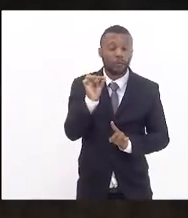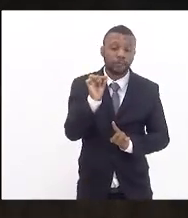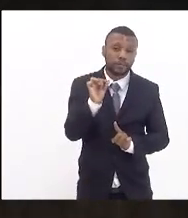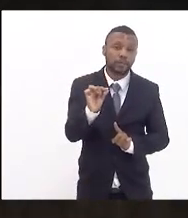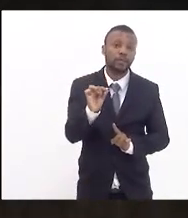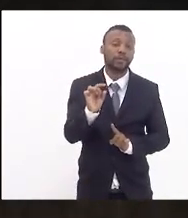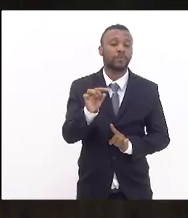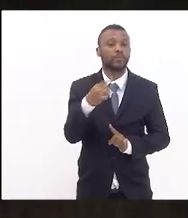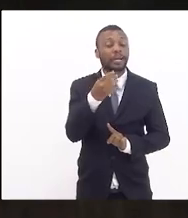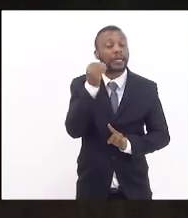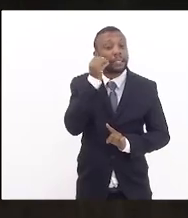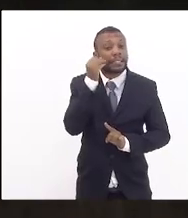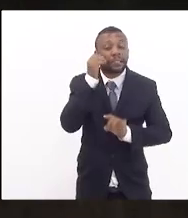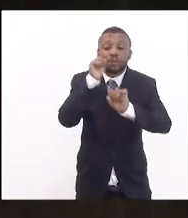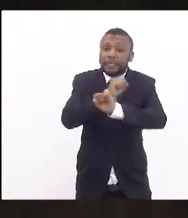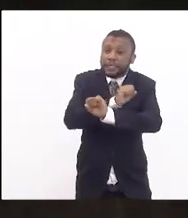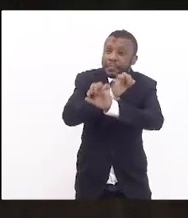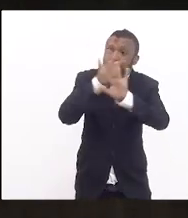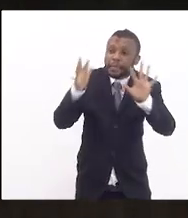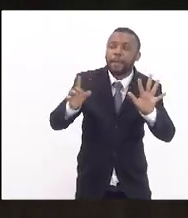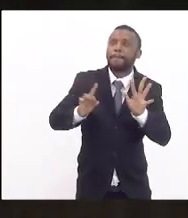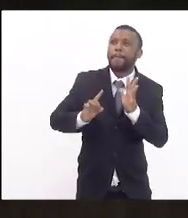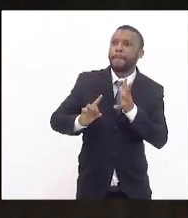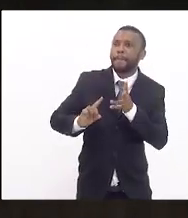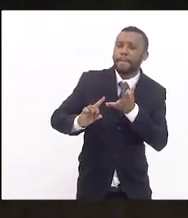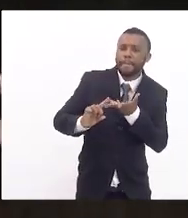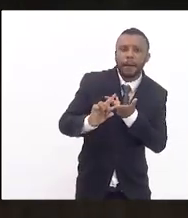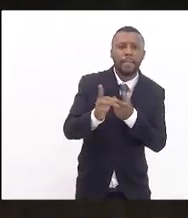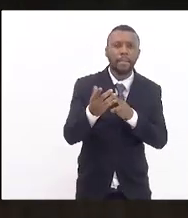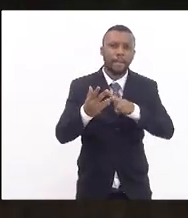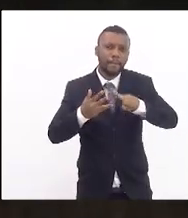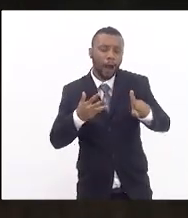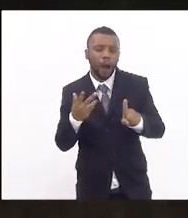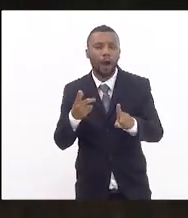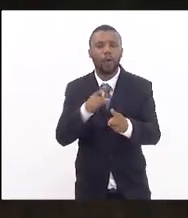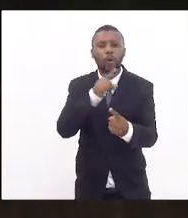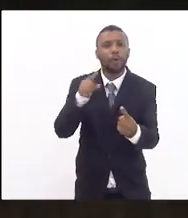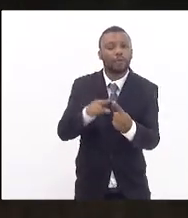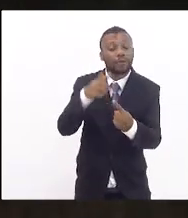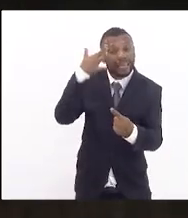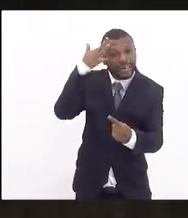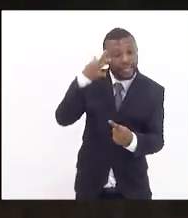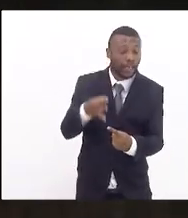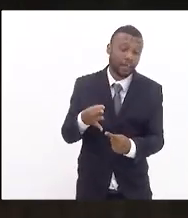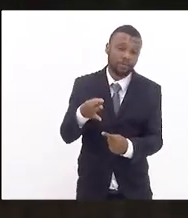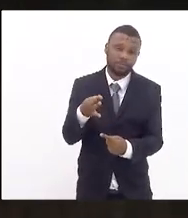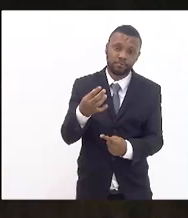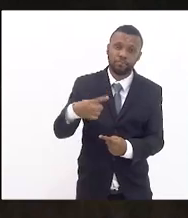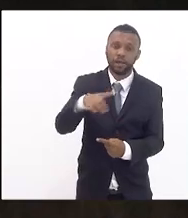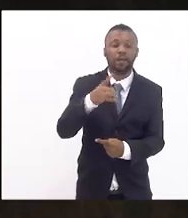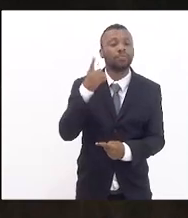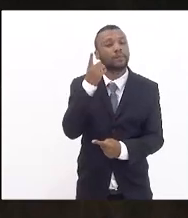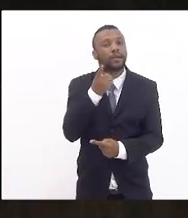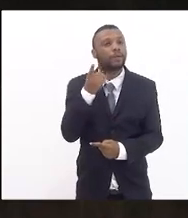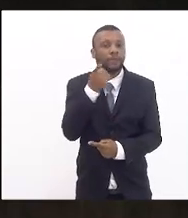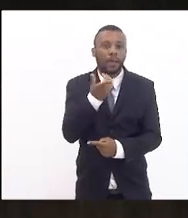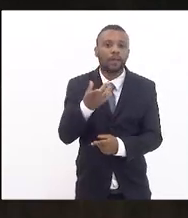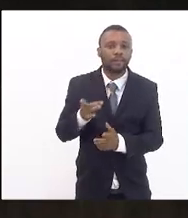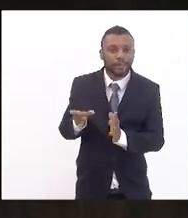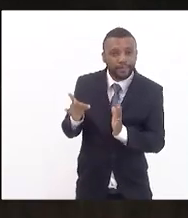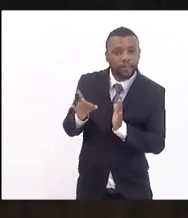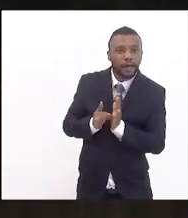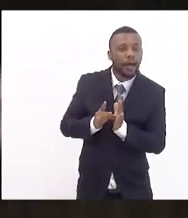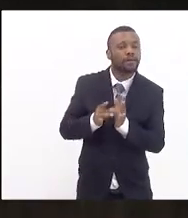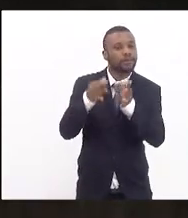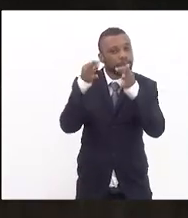está tentando aclarar e tornar isto mais compreensível para os deputados, o que, que deva ser realmente